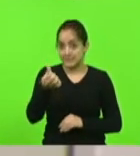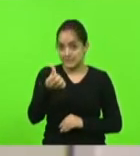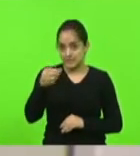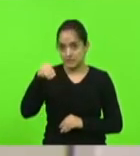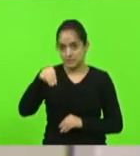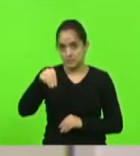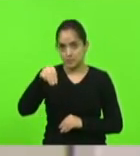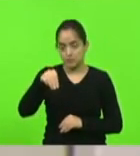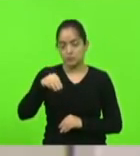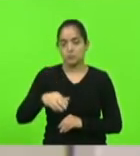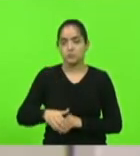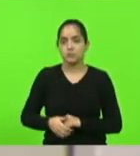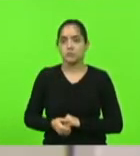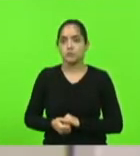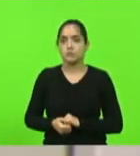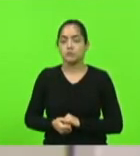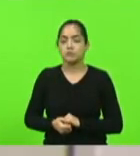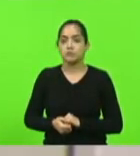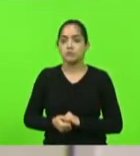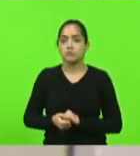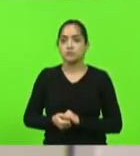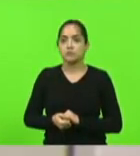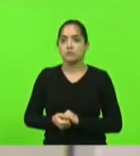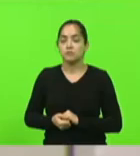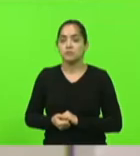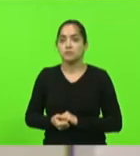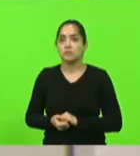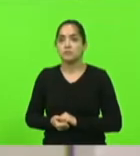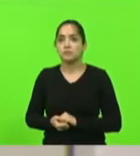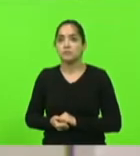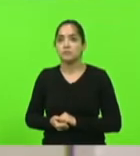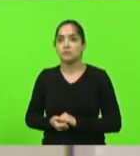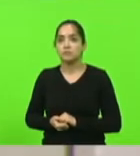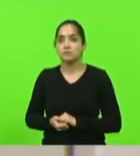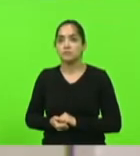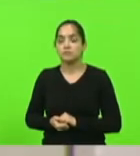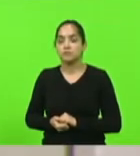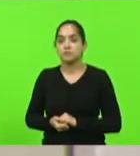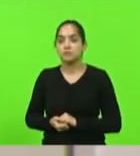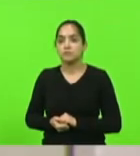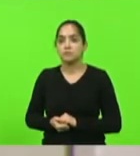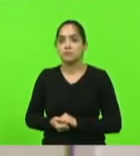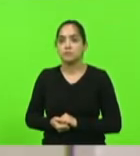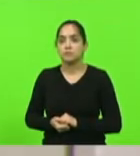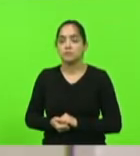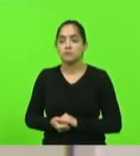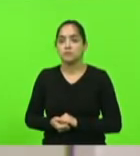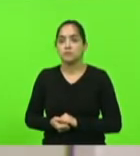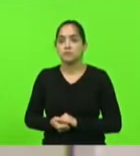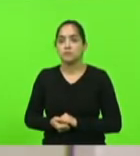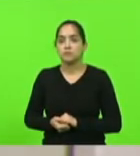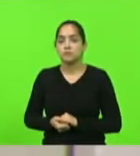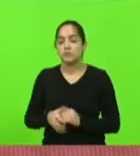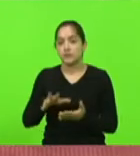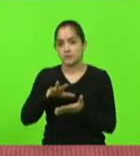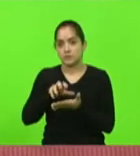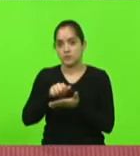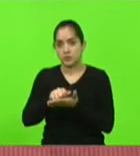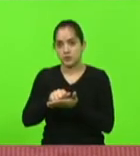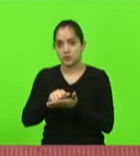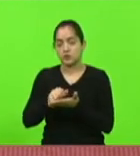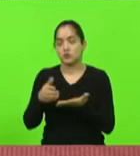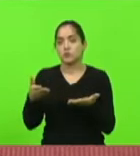deputado. Senhor presidente, pela ordem... Pois não, deputado Gervi. Só queria fazer um registro aqui nessa